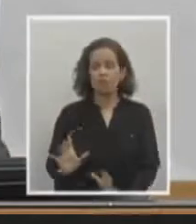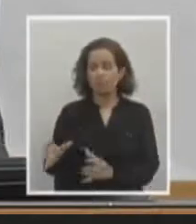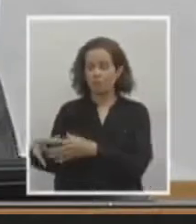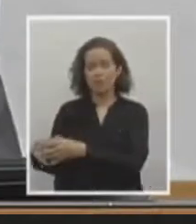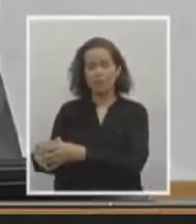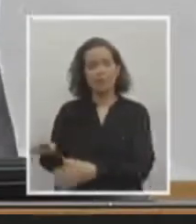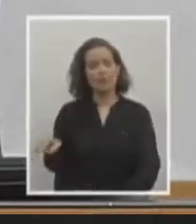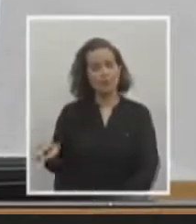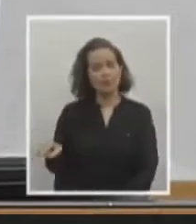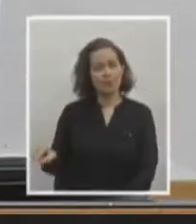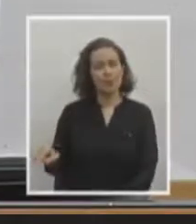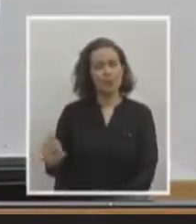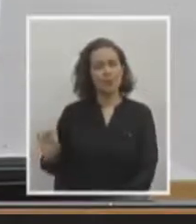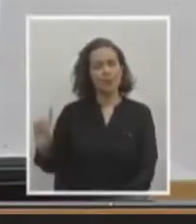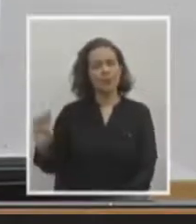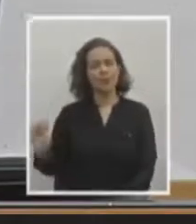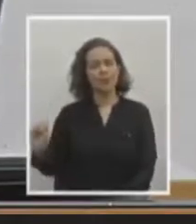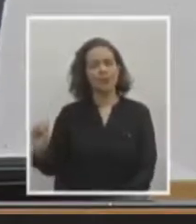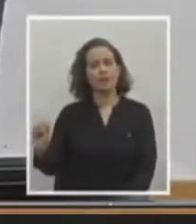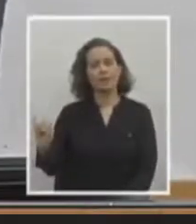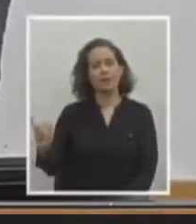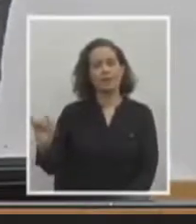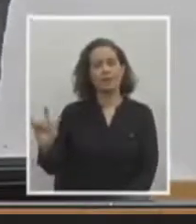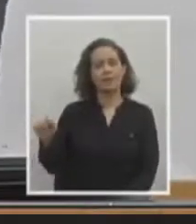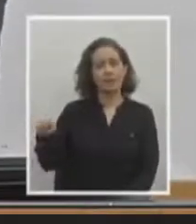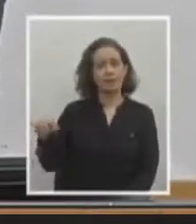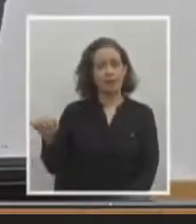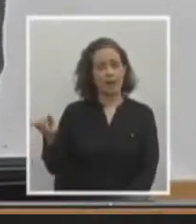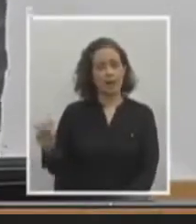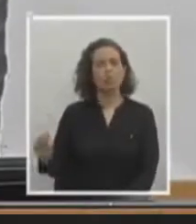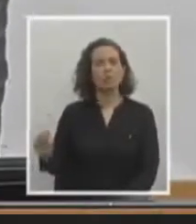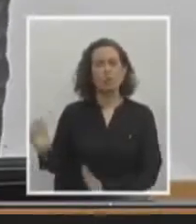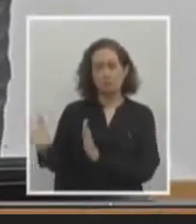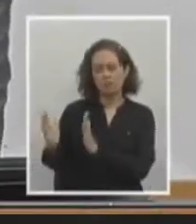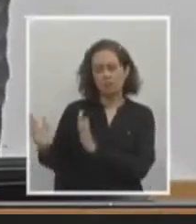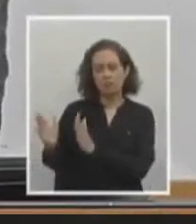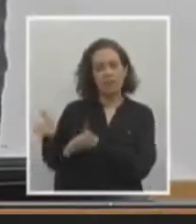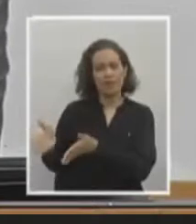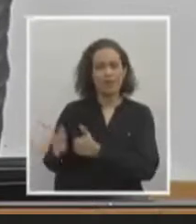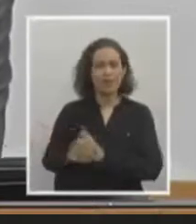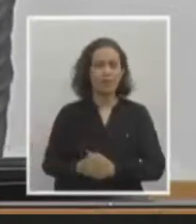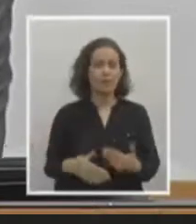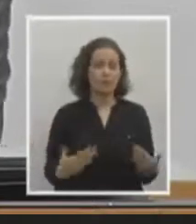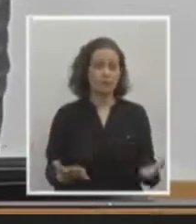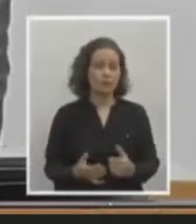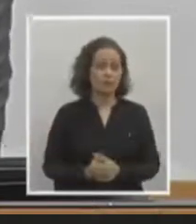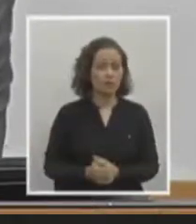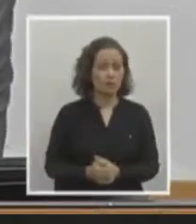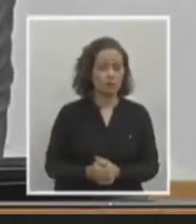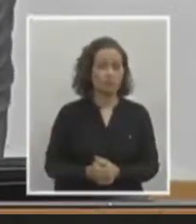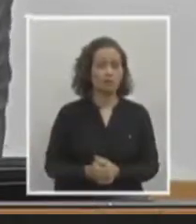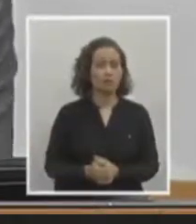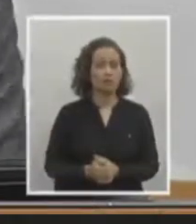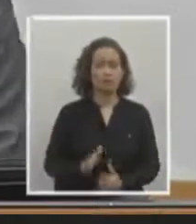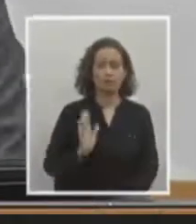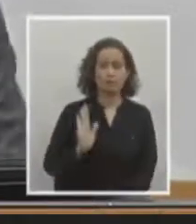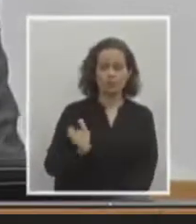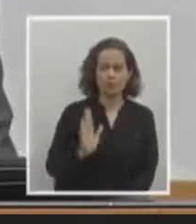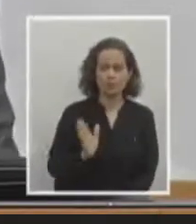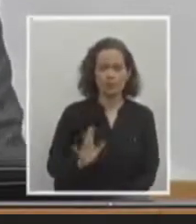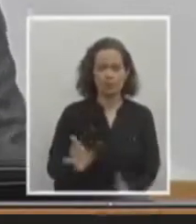Então, para corrigir essa falha de, naquele instante, não ter aberto e dado fala com isonomia tanto